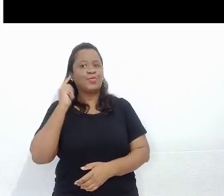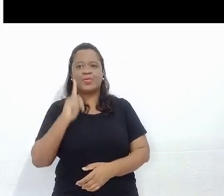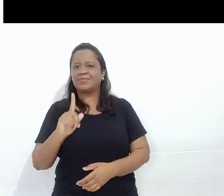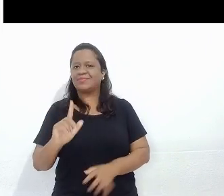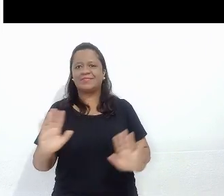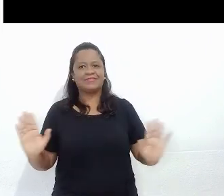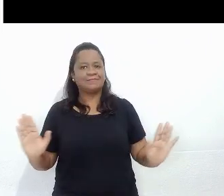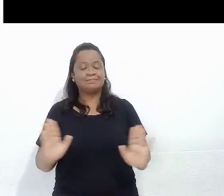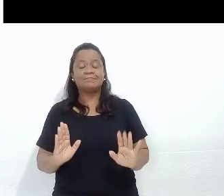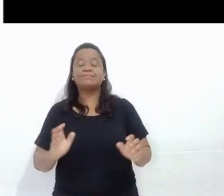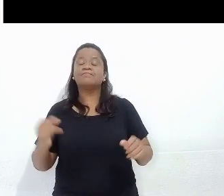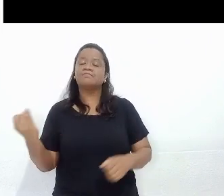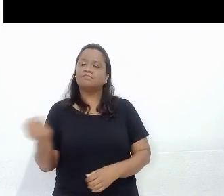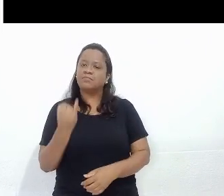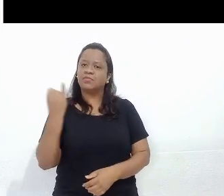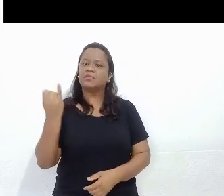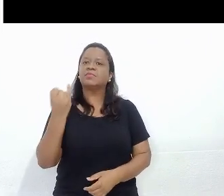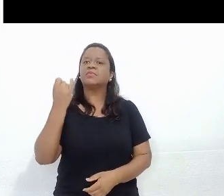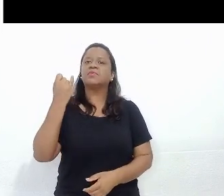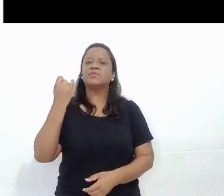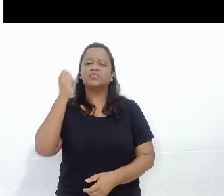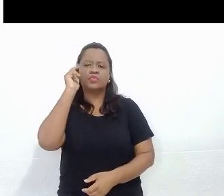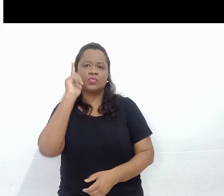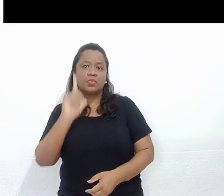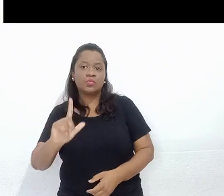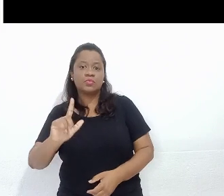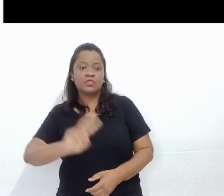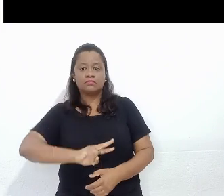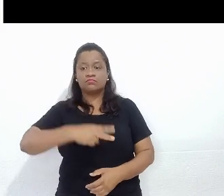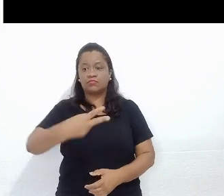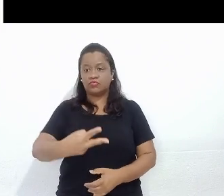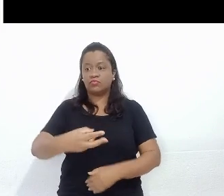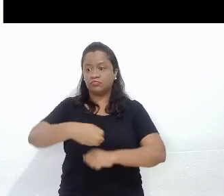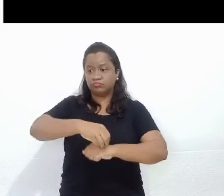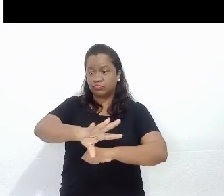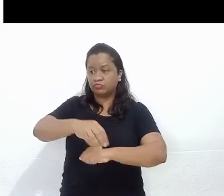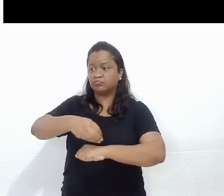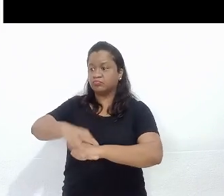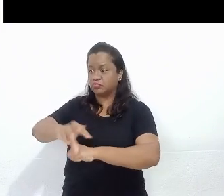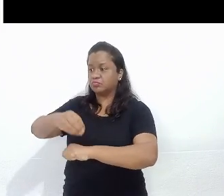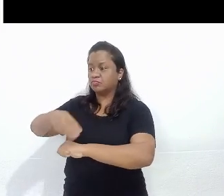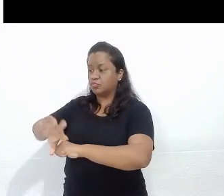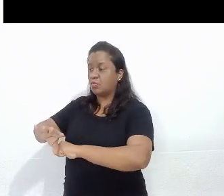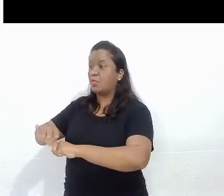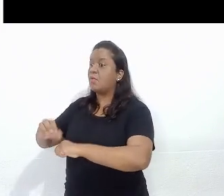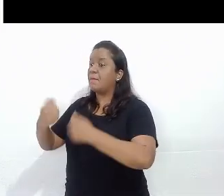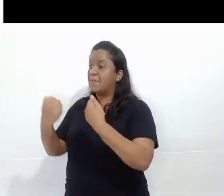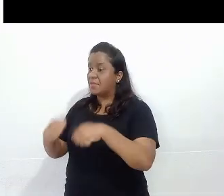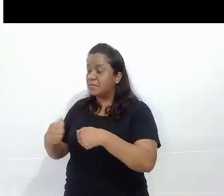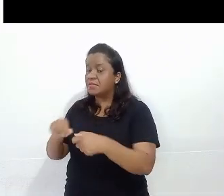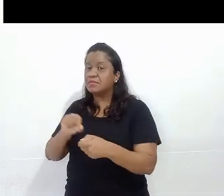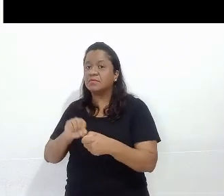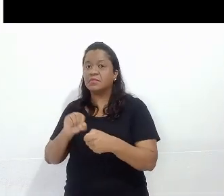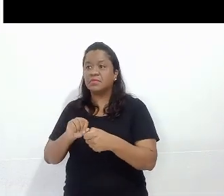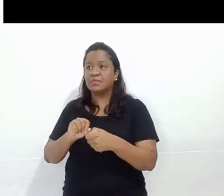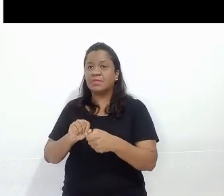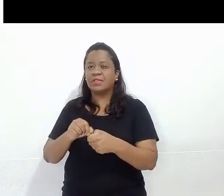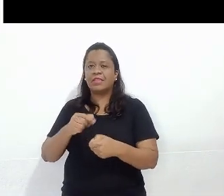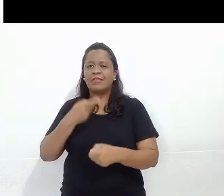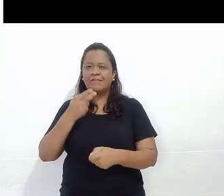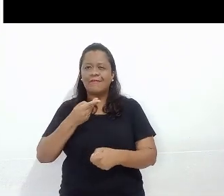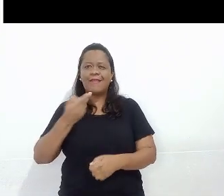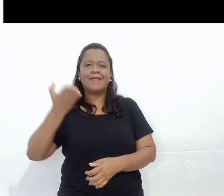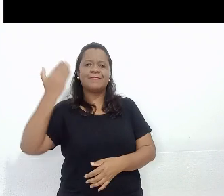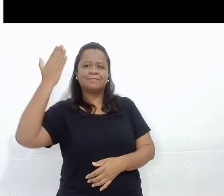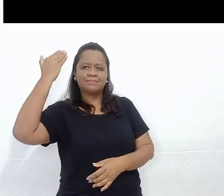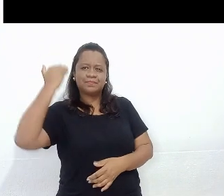Então, é importante que você consiga passar toda essa informação para a sua equipe, do que é necessário ser feito. Isso a gente fala lá desde o